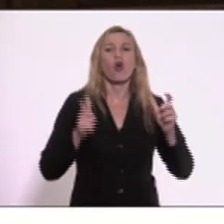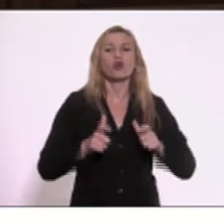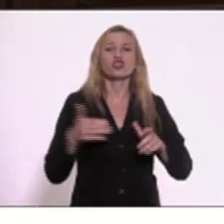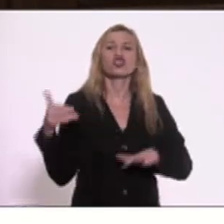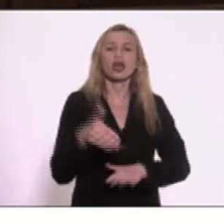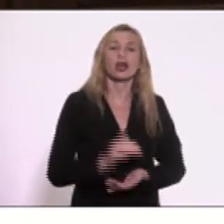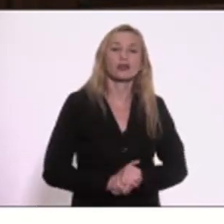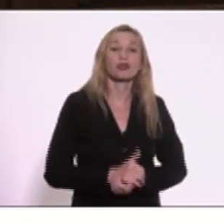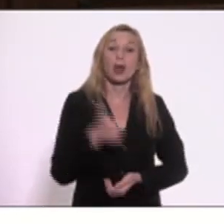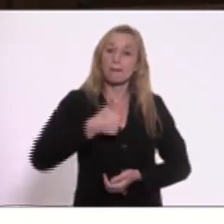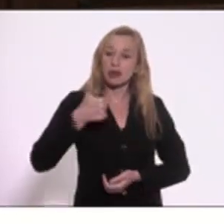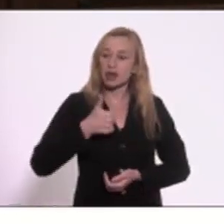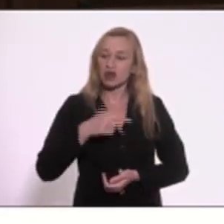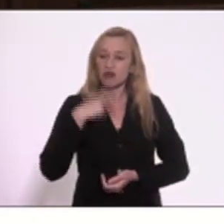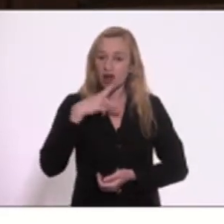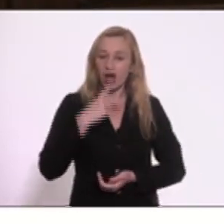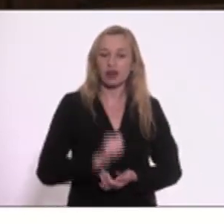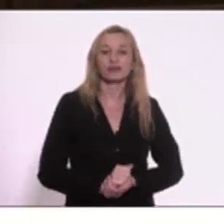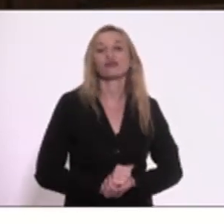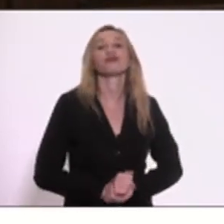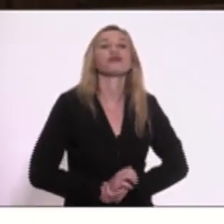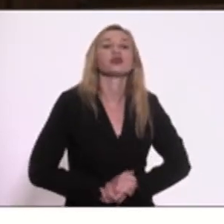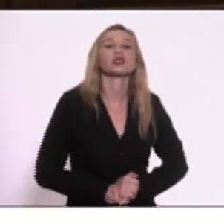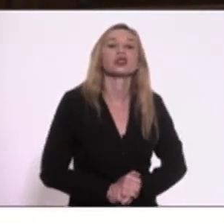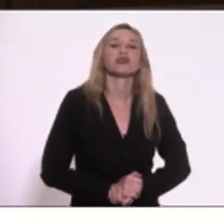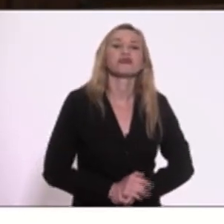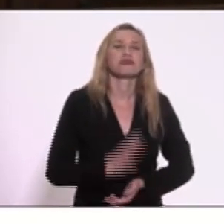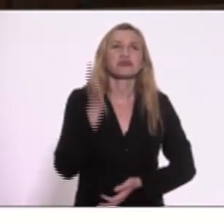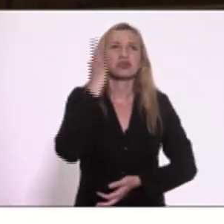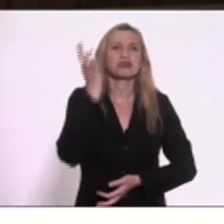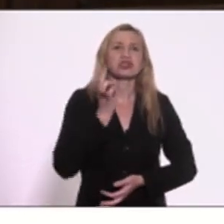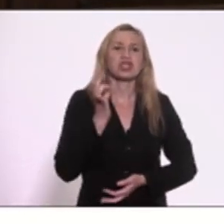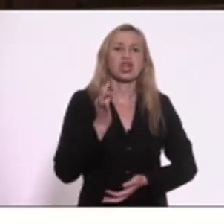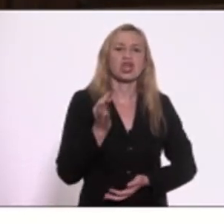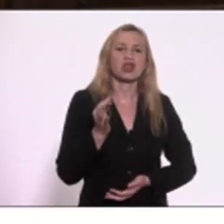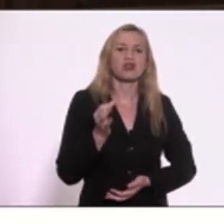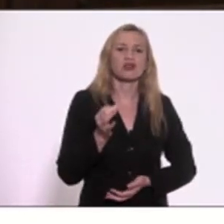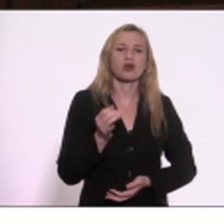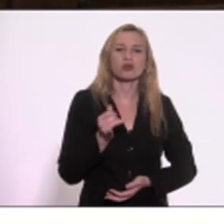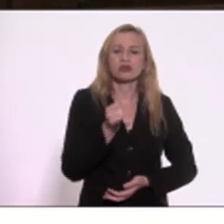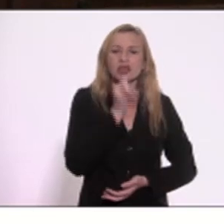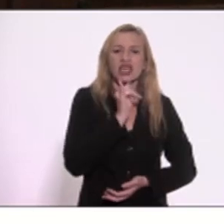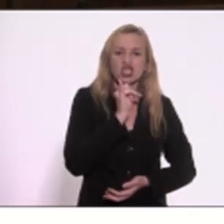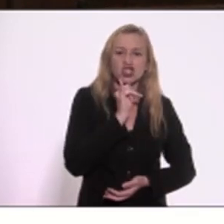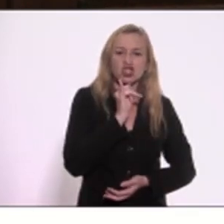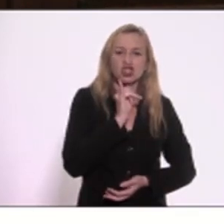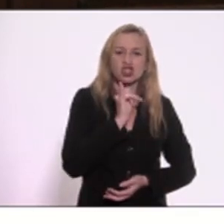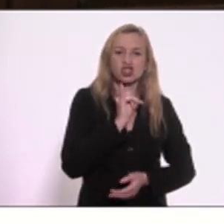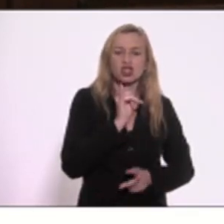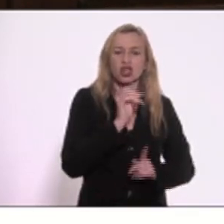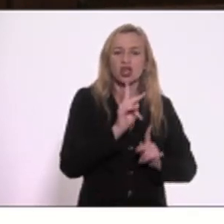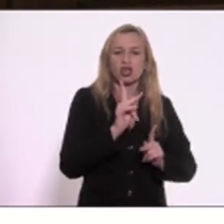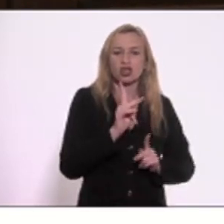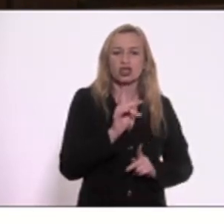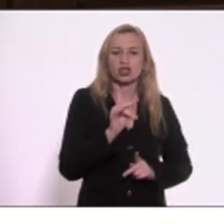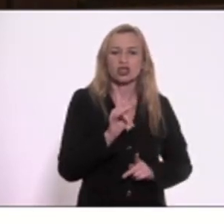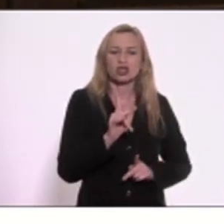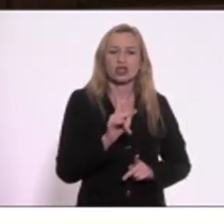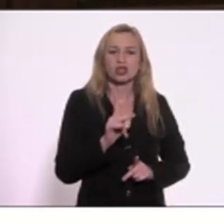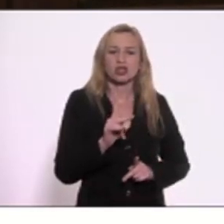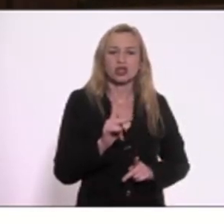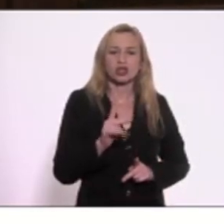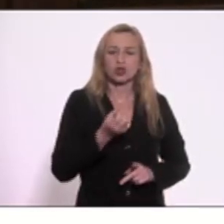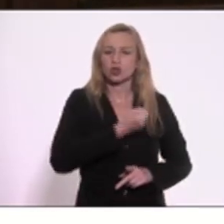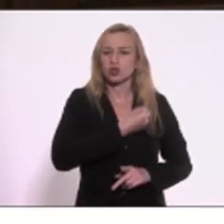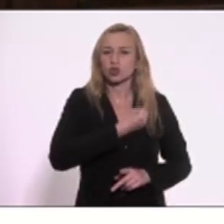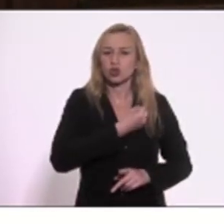Primeiro, dizer, de saída, não sei quais foram os testes de popularidade que foram feitos, não sei quais foram os